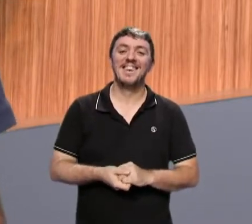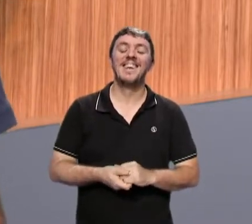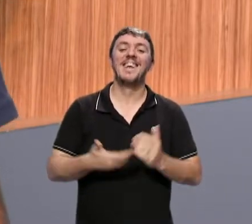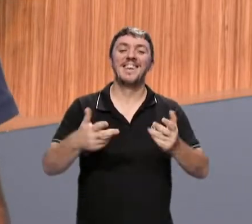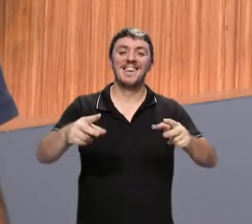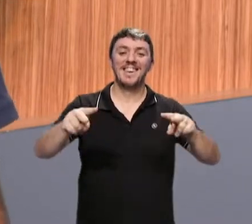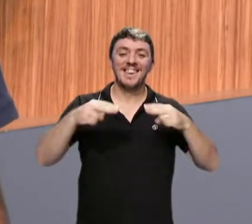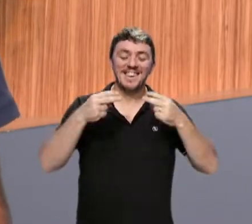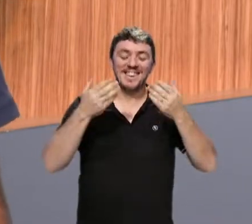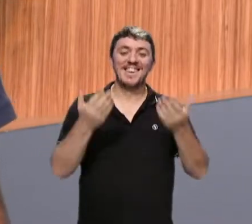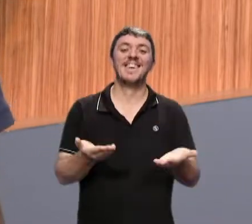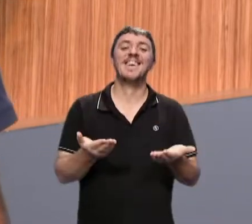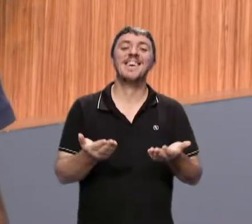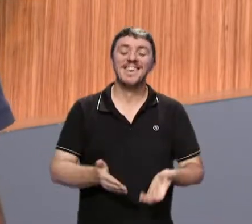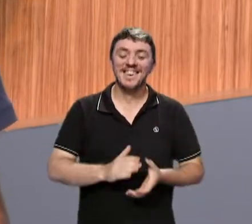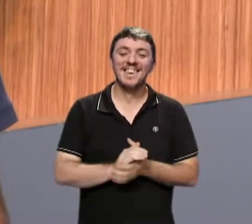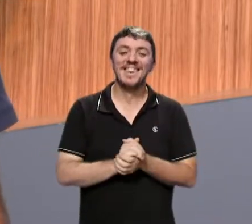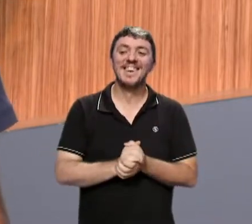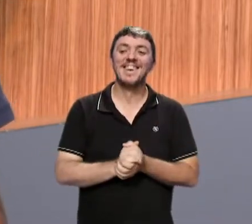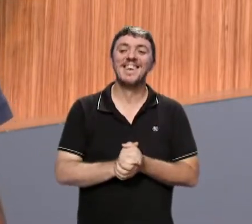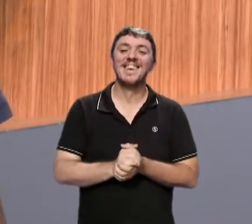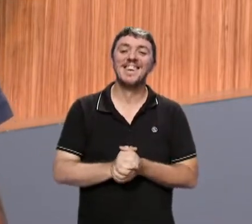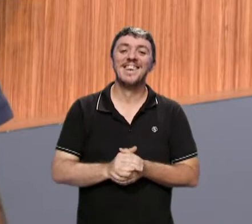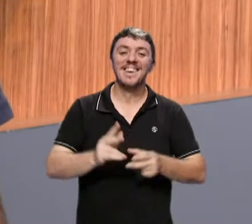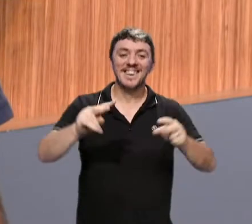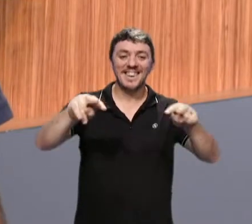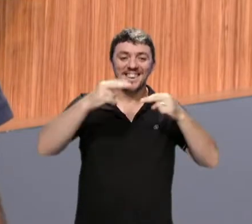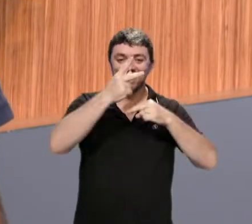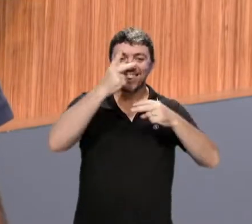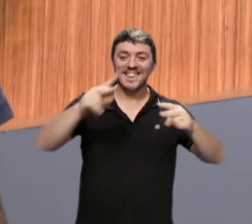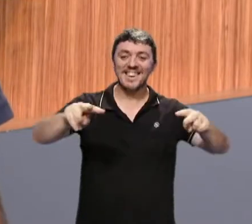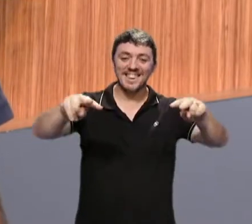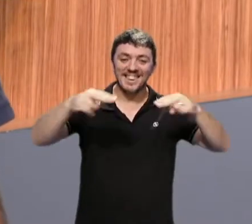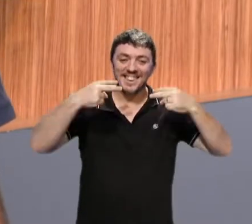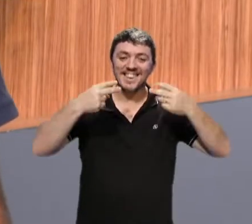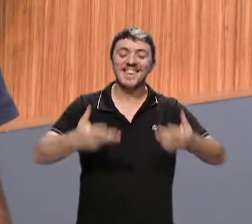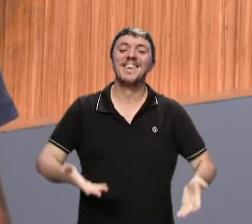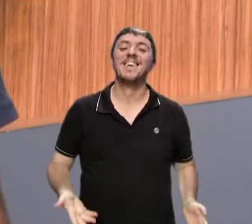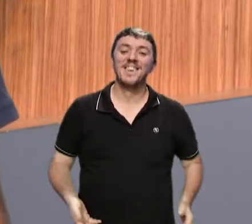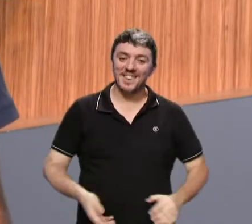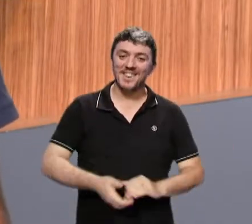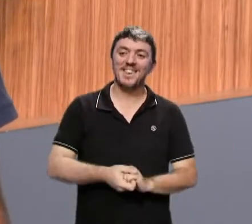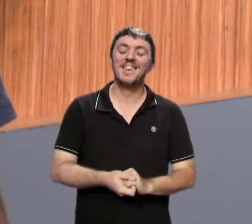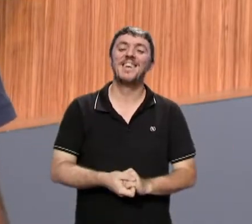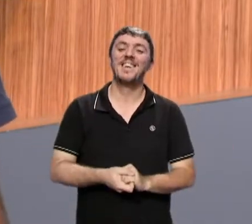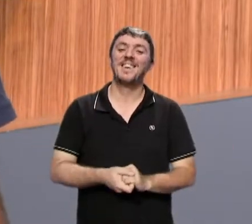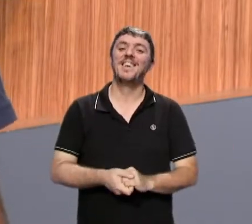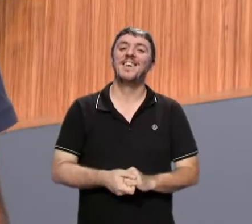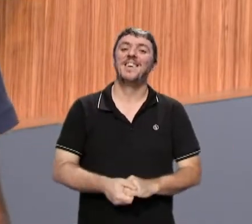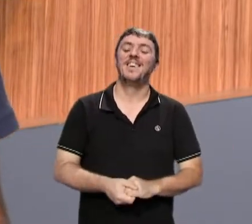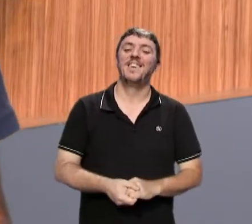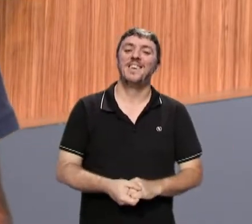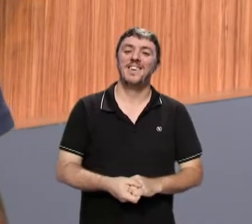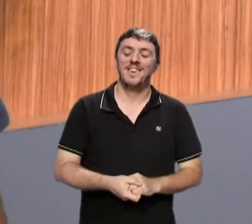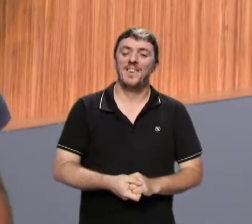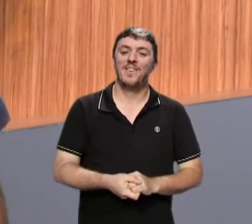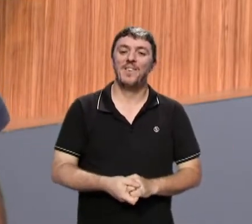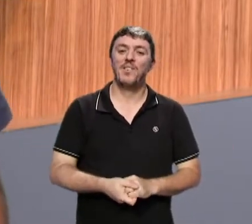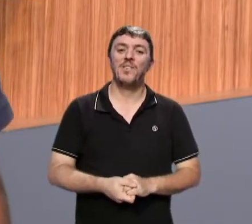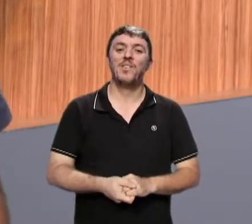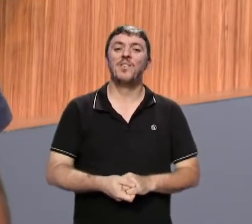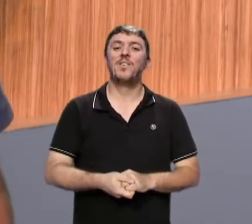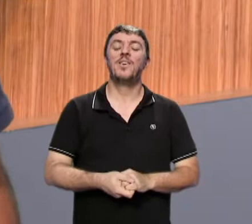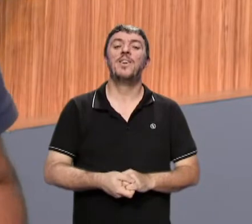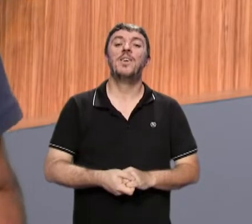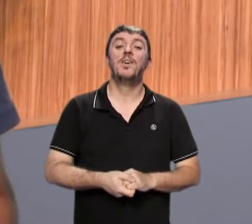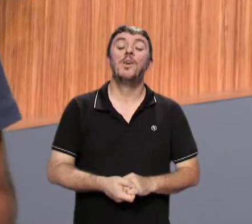nossos web telespectadores. Web telespectadores. Web telespectowebbers. É isso.